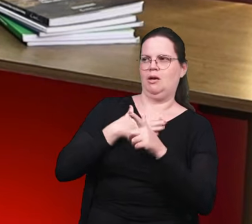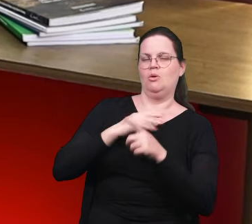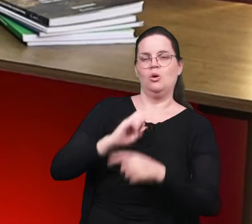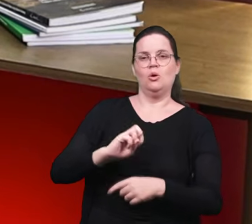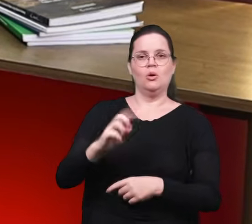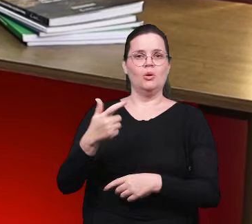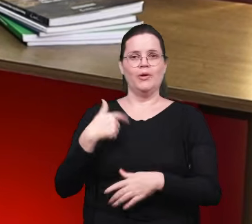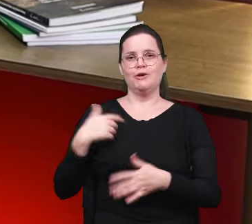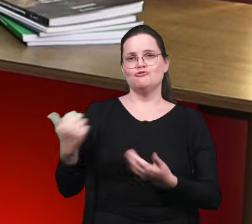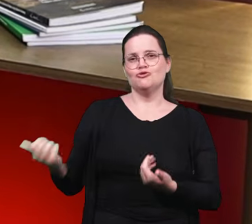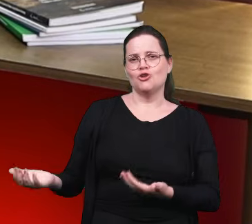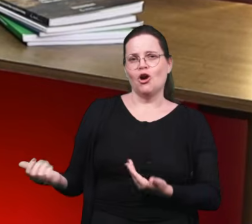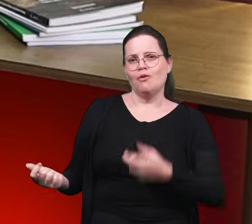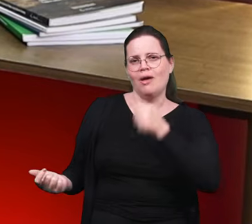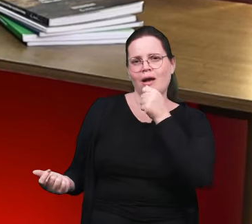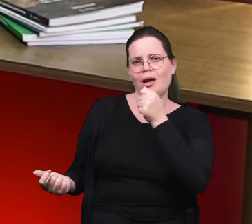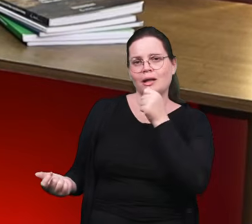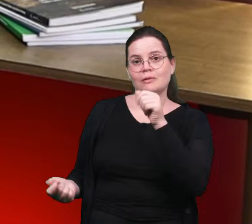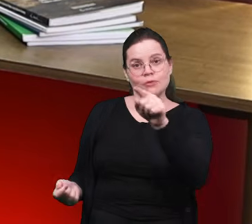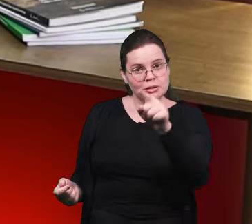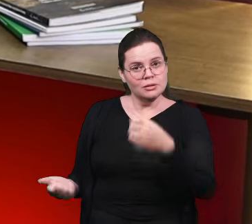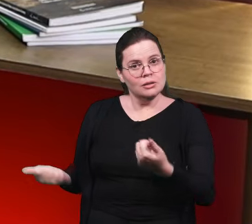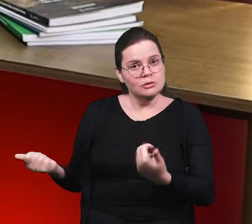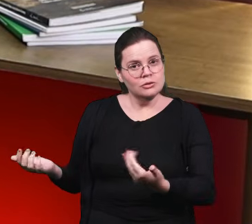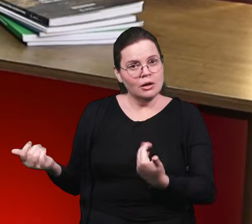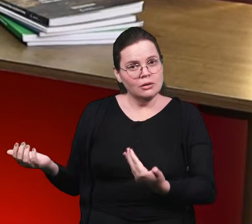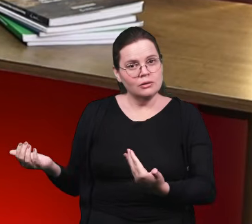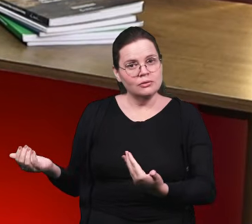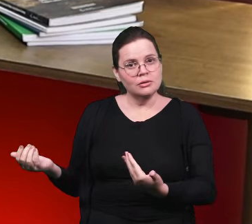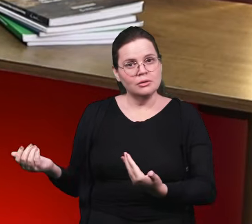jovem. Né? Para você jovem que está nos ouvindo,